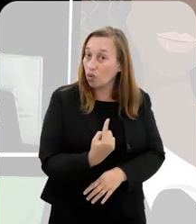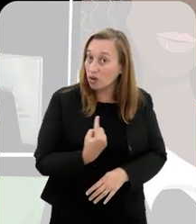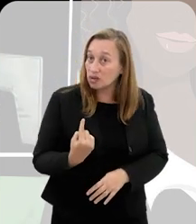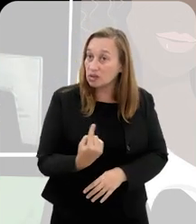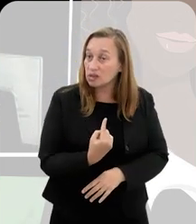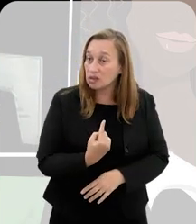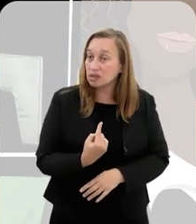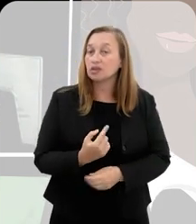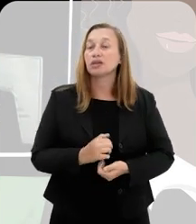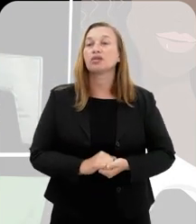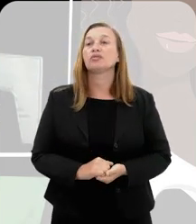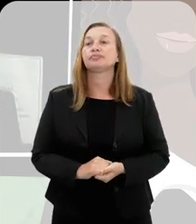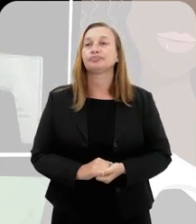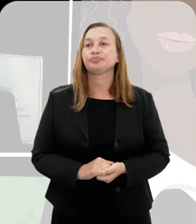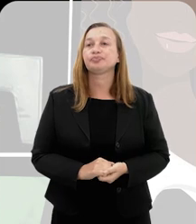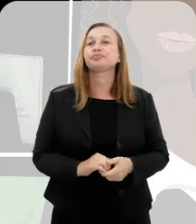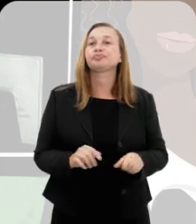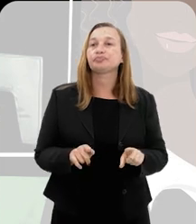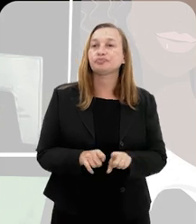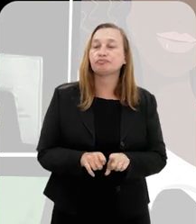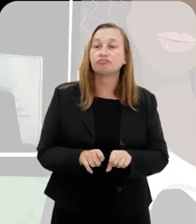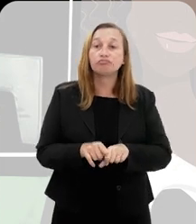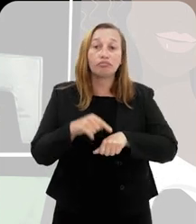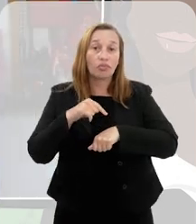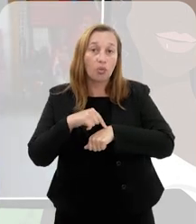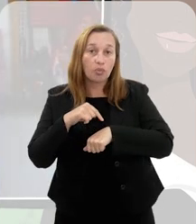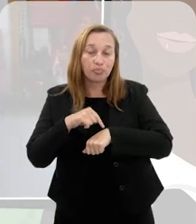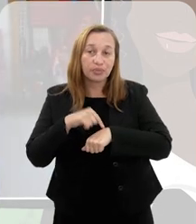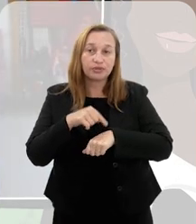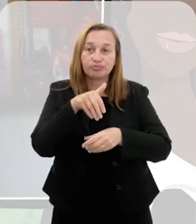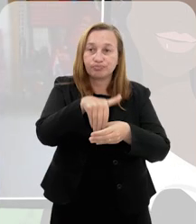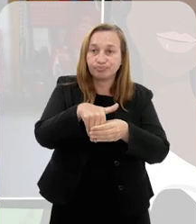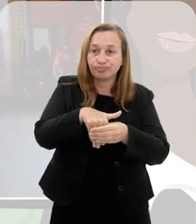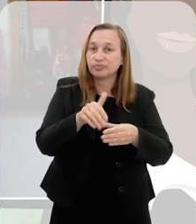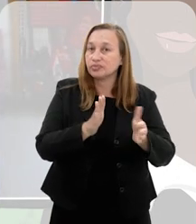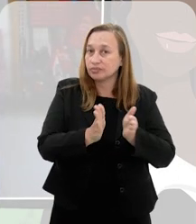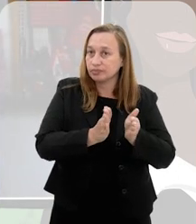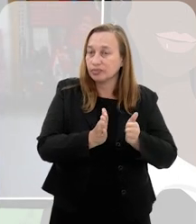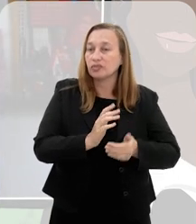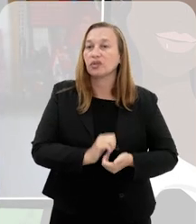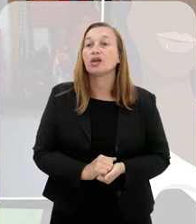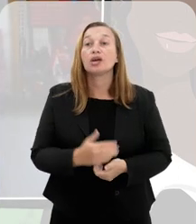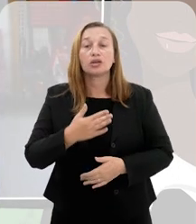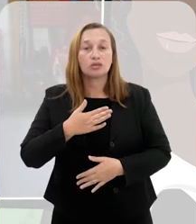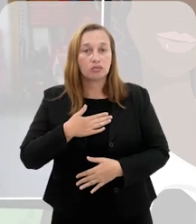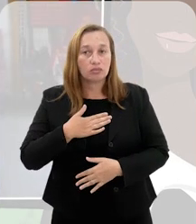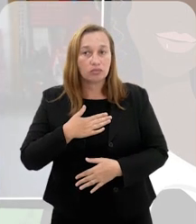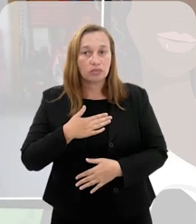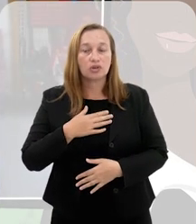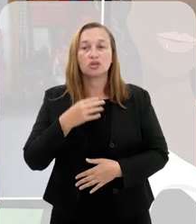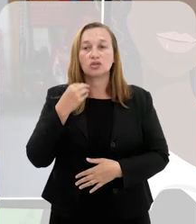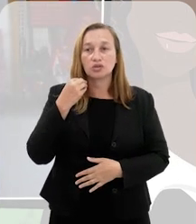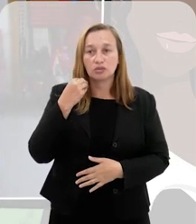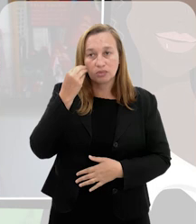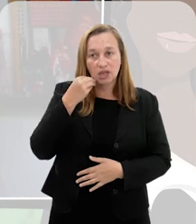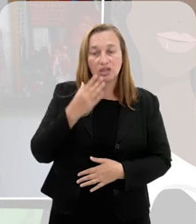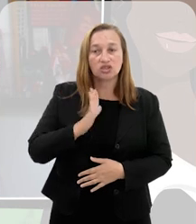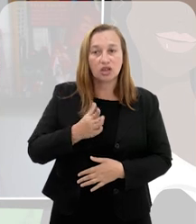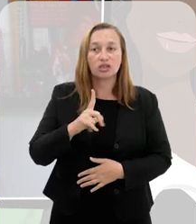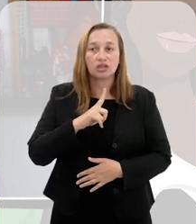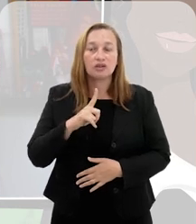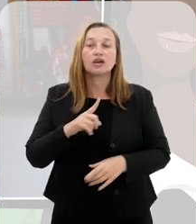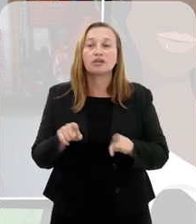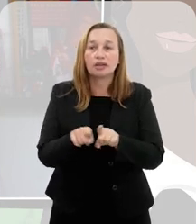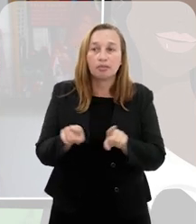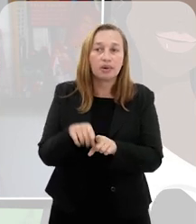assessoras nossas que participam efetivamente, inclusive no momento eleitoral. No meu caso, acredito que